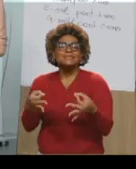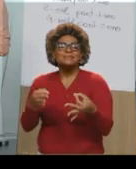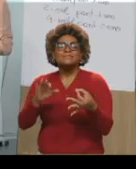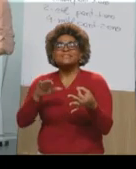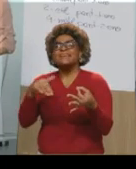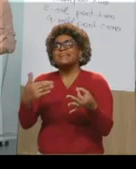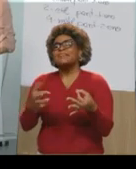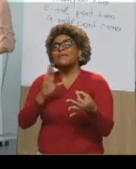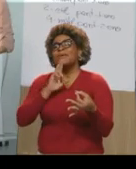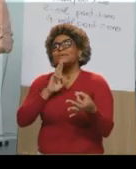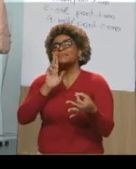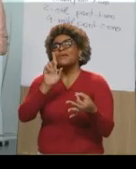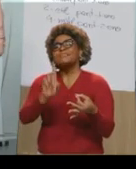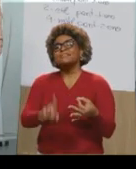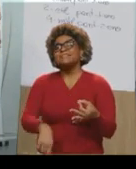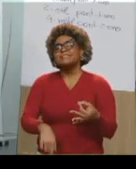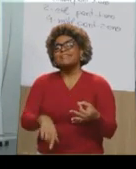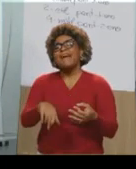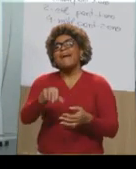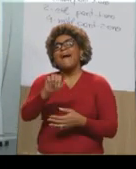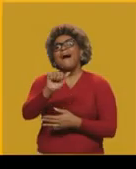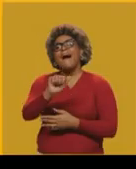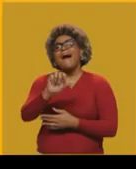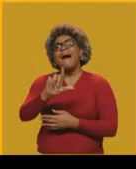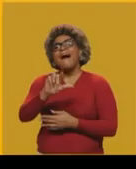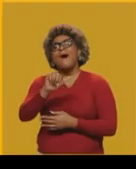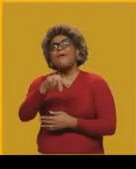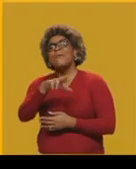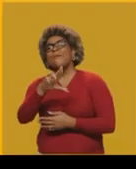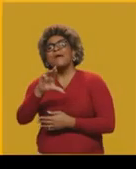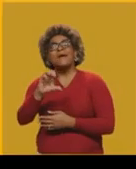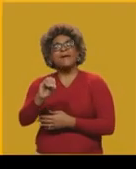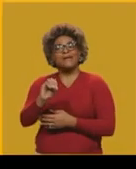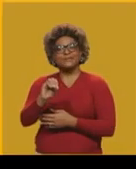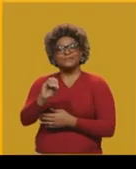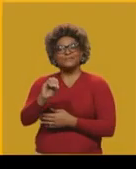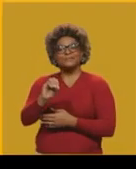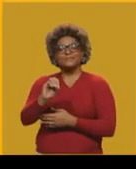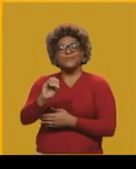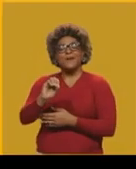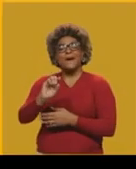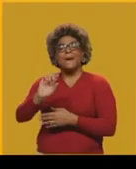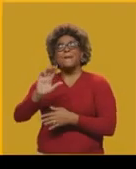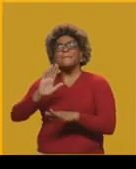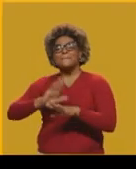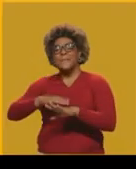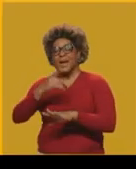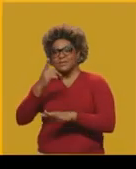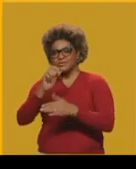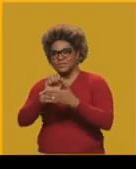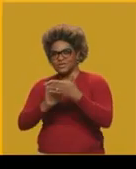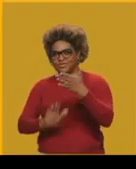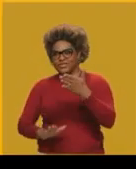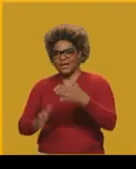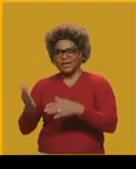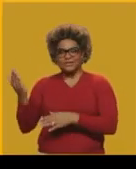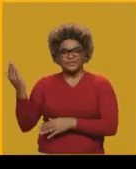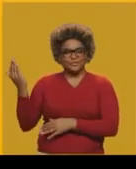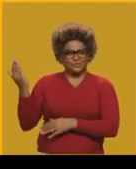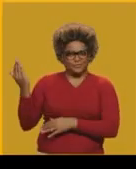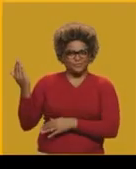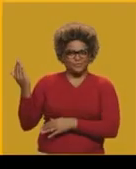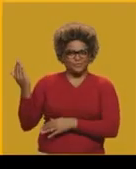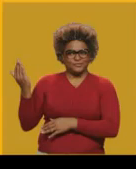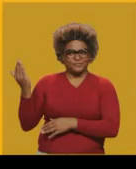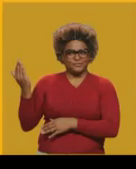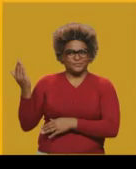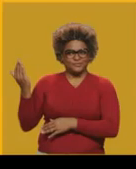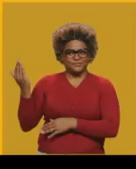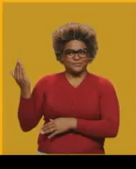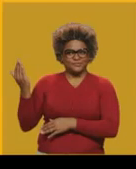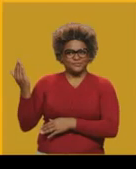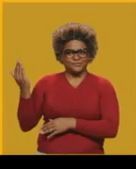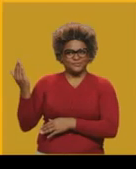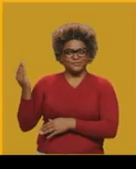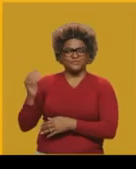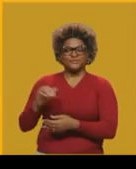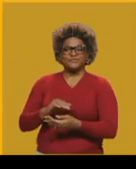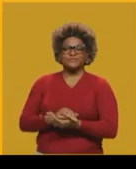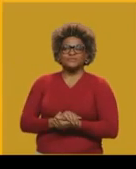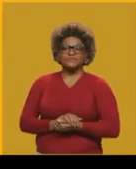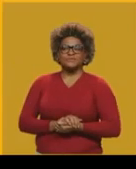Aqui nós temos também um outro exercício. Exercício 5, volume 2, página 66.